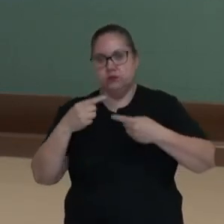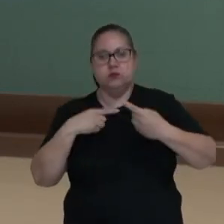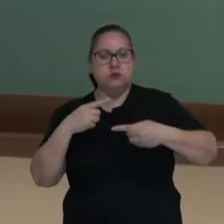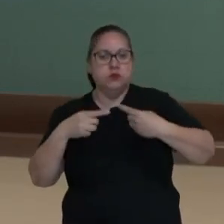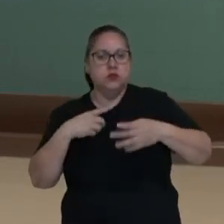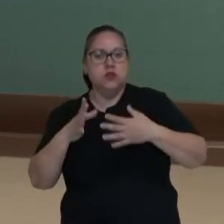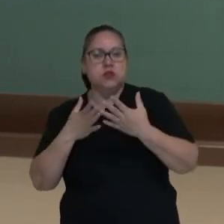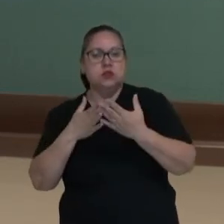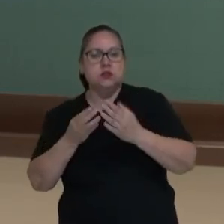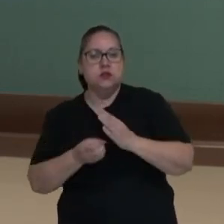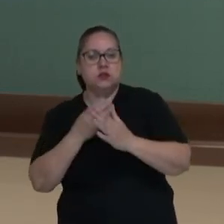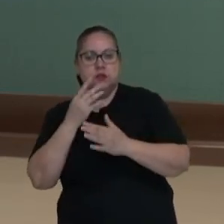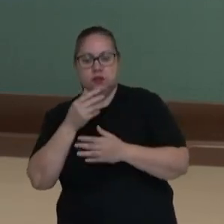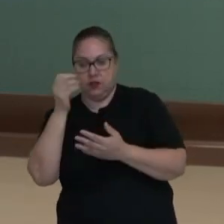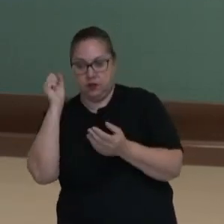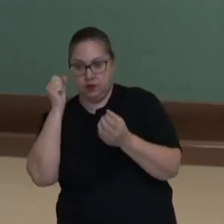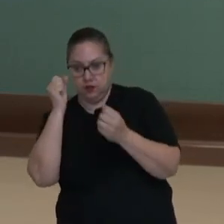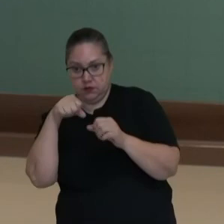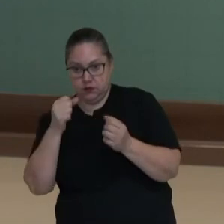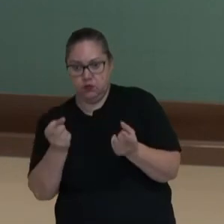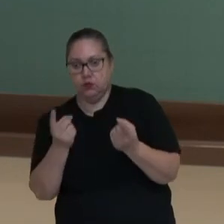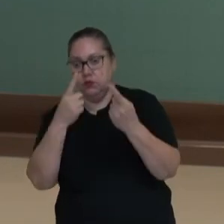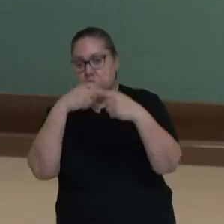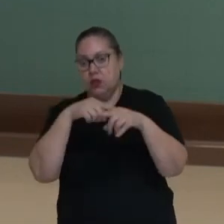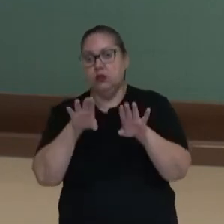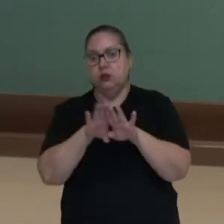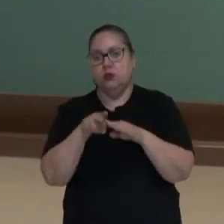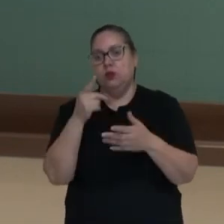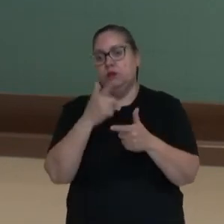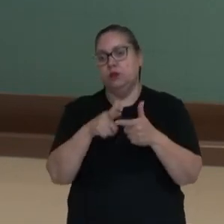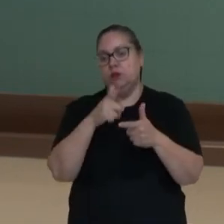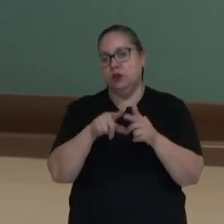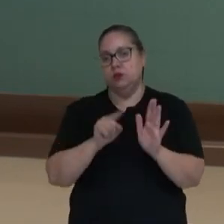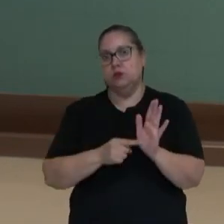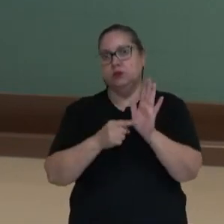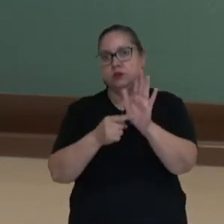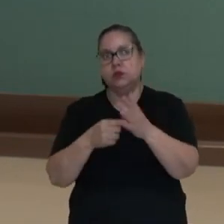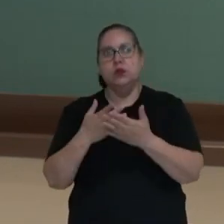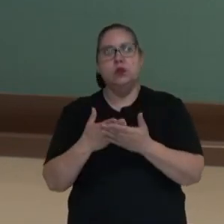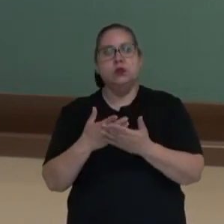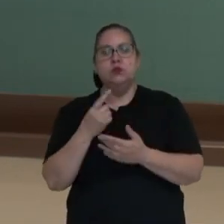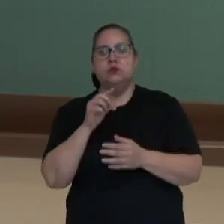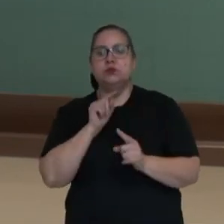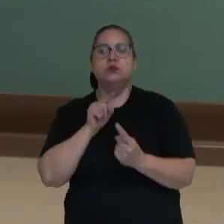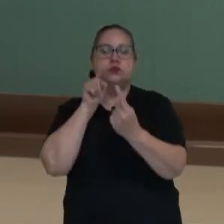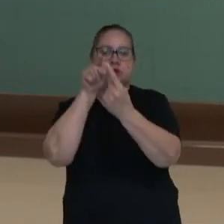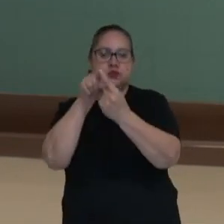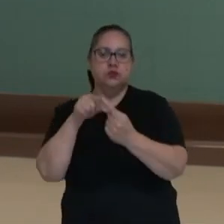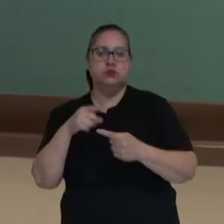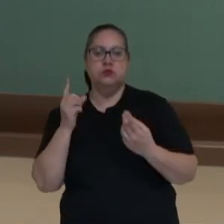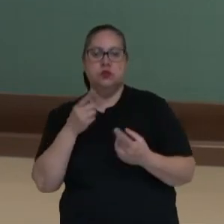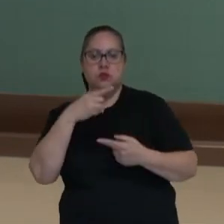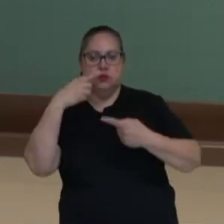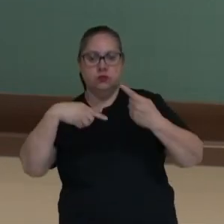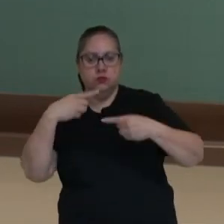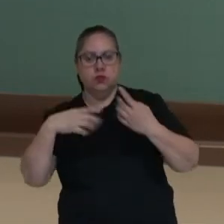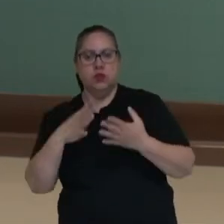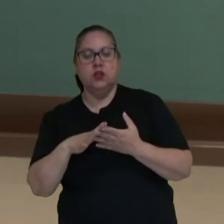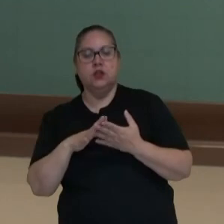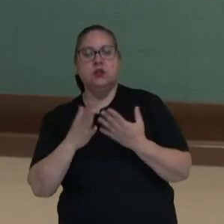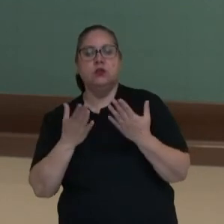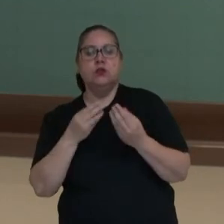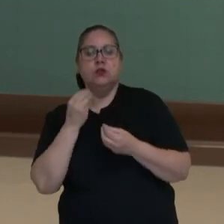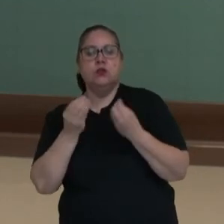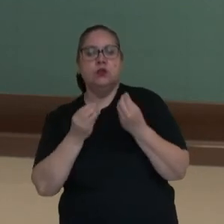dos argumentos favoráveis e contrários ao problema proposto. Um dos objetivos da disputatio tomista era